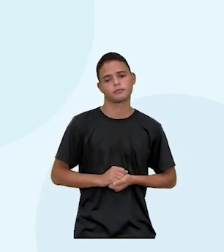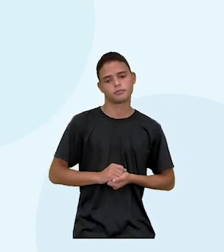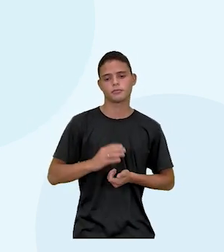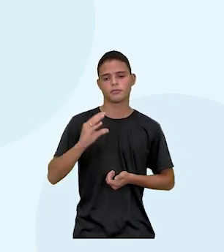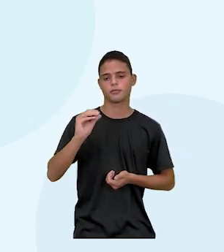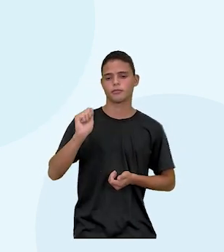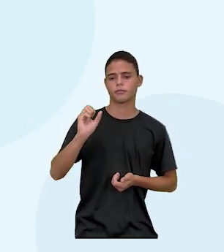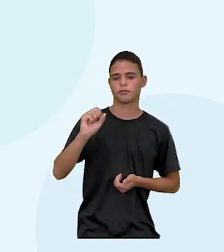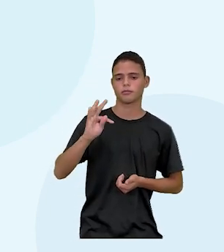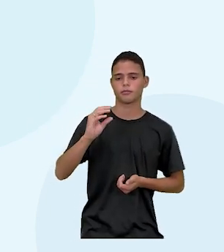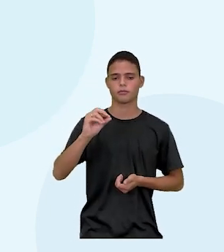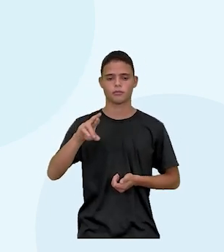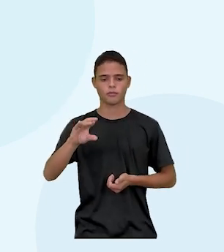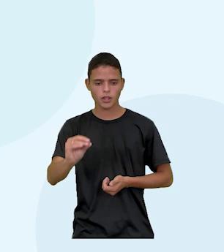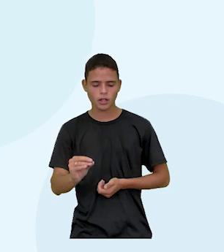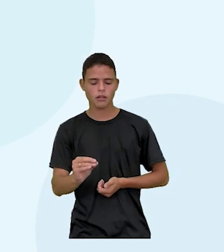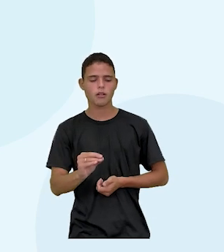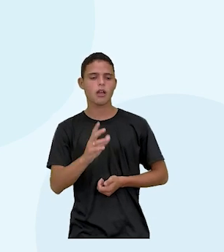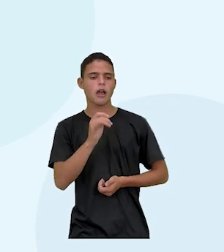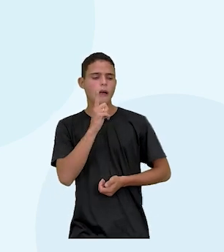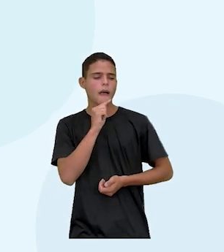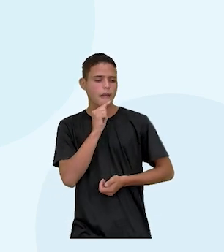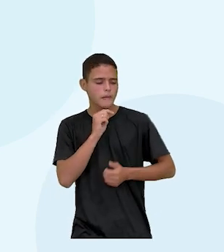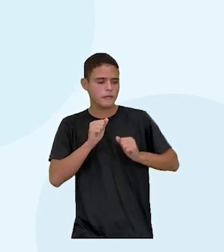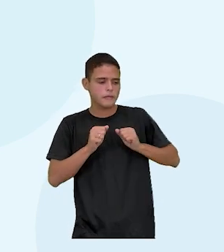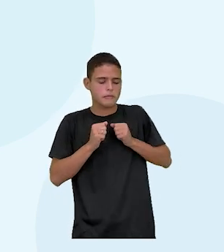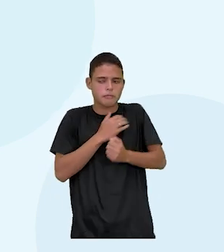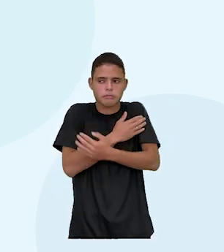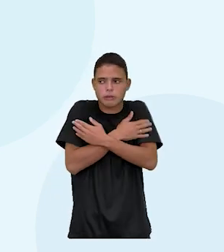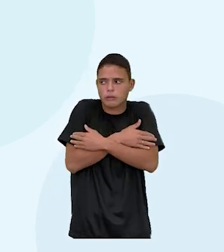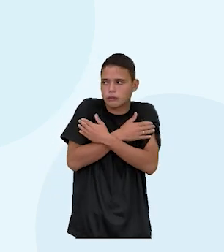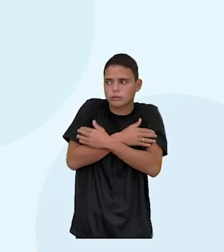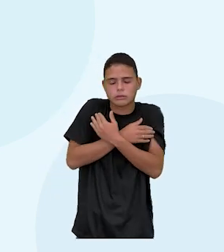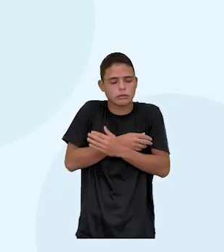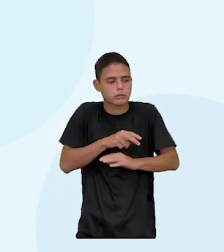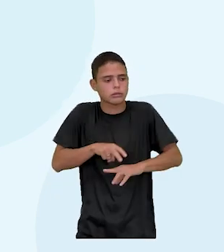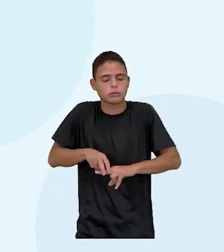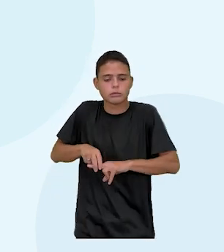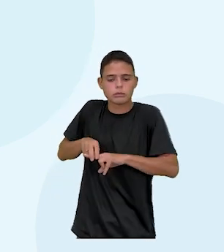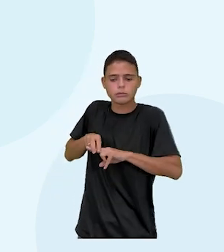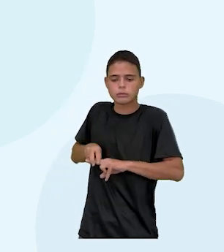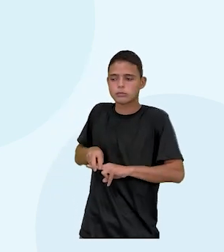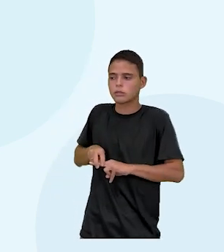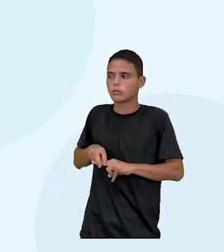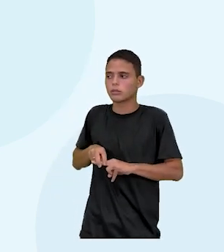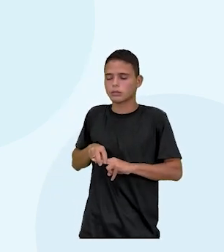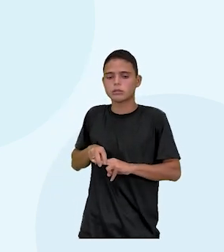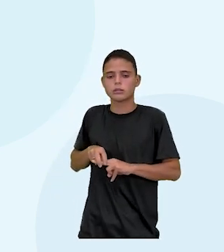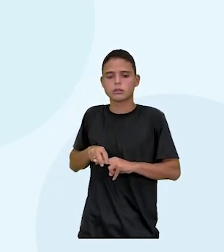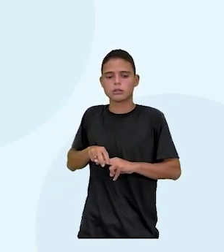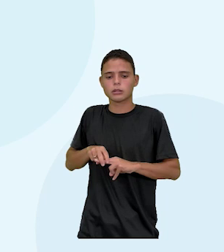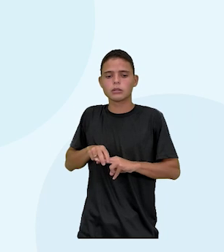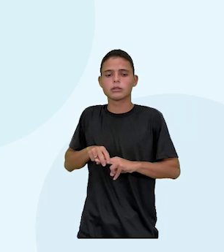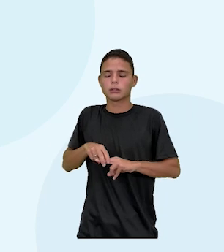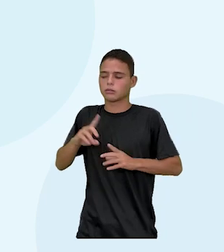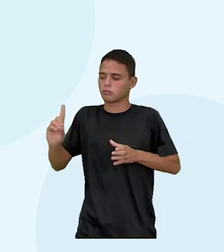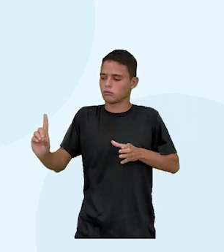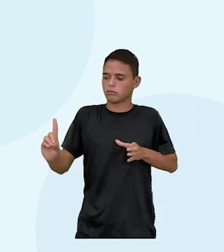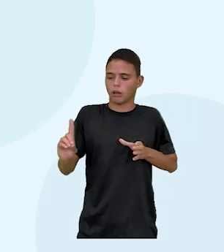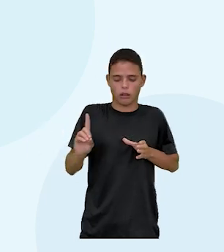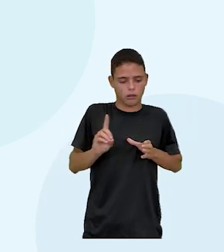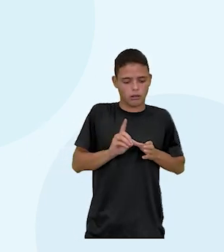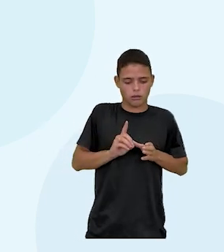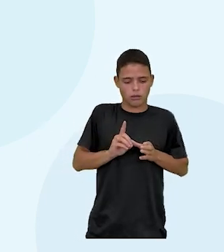Lá na úmida senzala, sentado na estreita sala, junto ao braseiro no chão, entoa o escravo seu